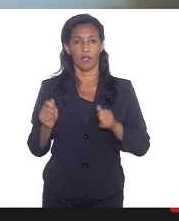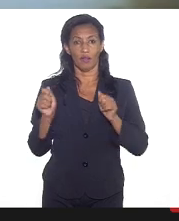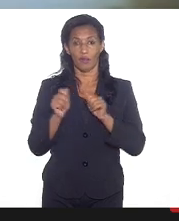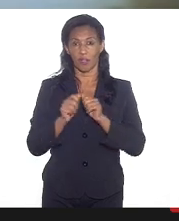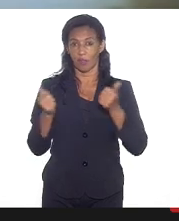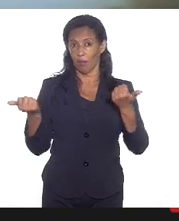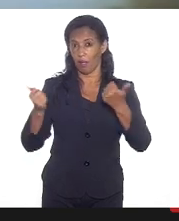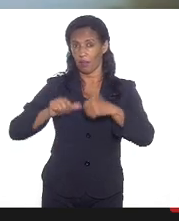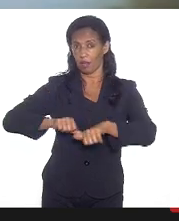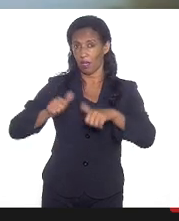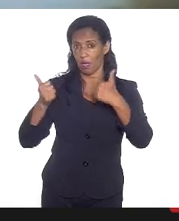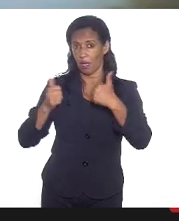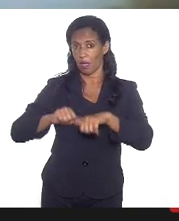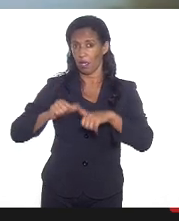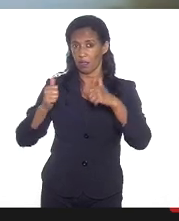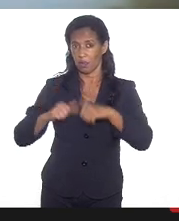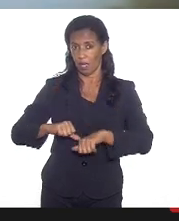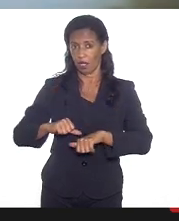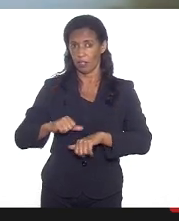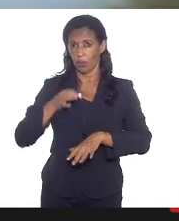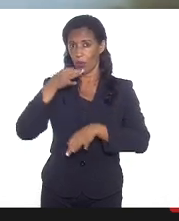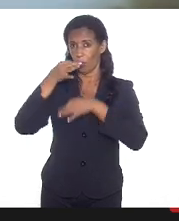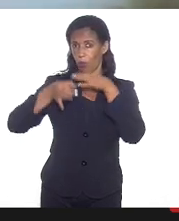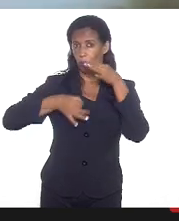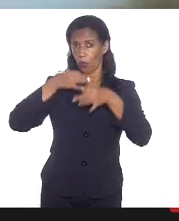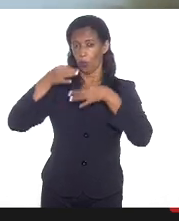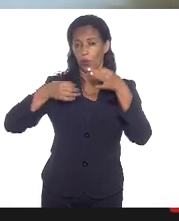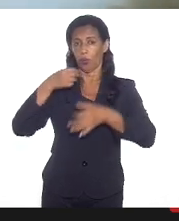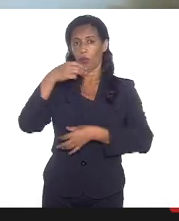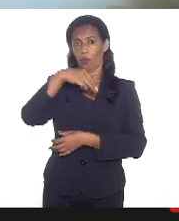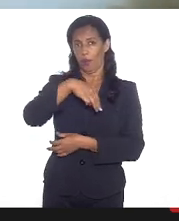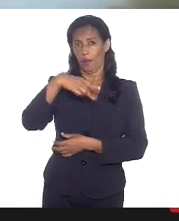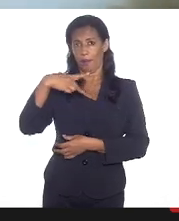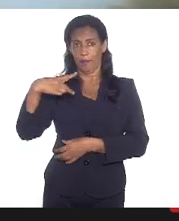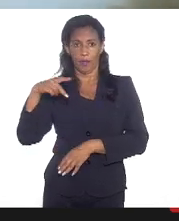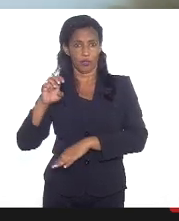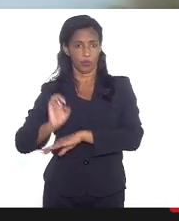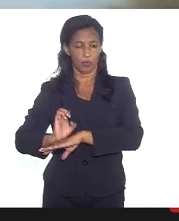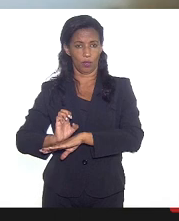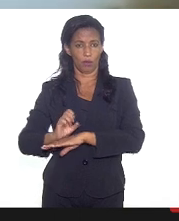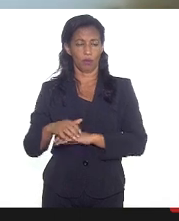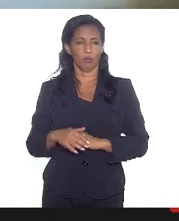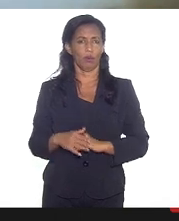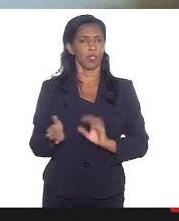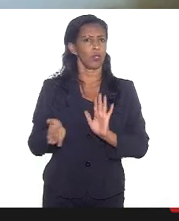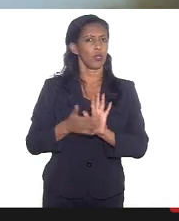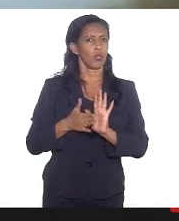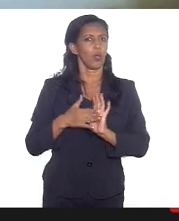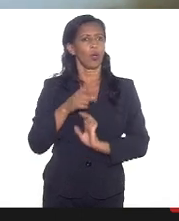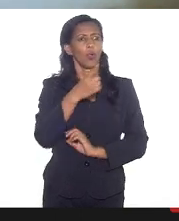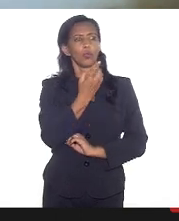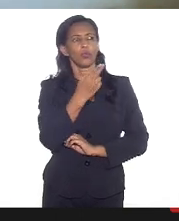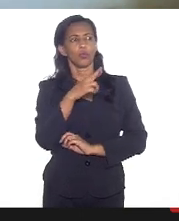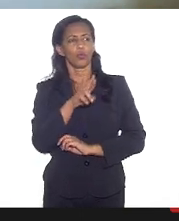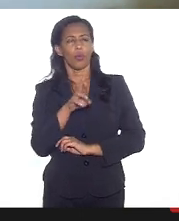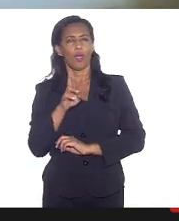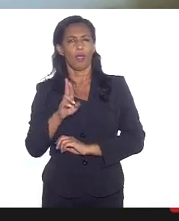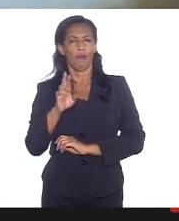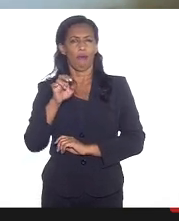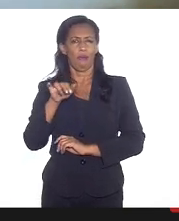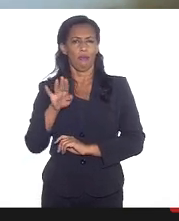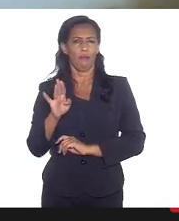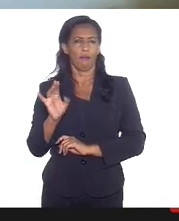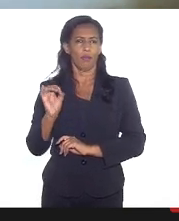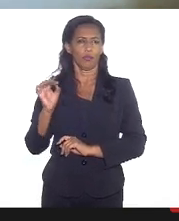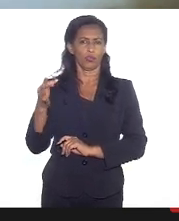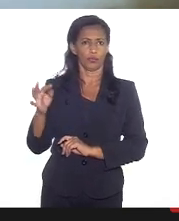análise do seu ponto de vista do Ministério Público Estadual, e o próprio doutor Leivas,